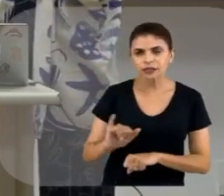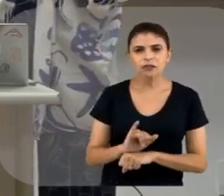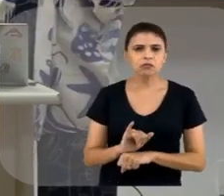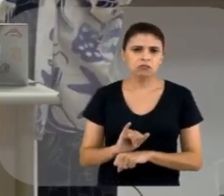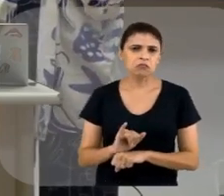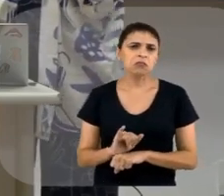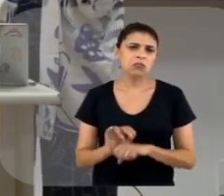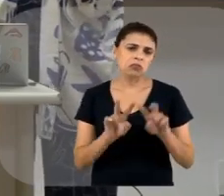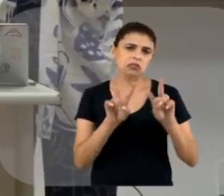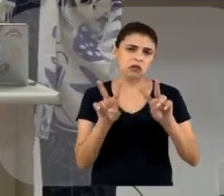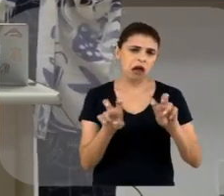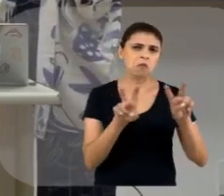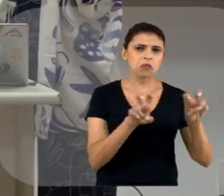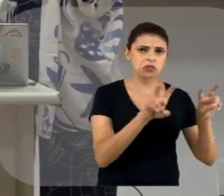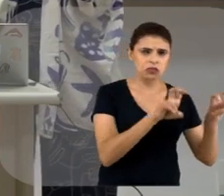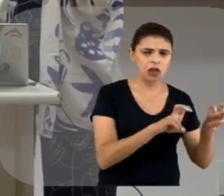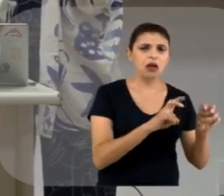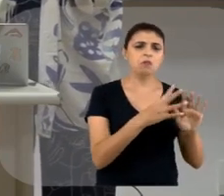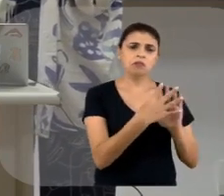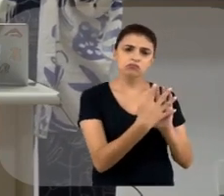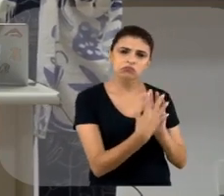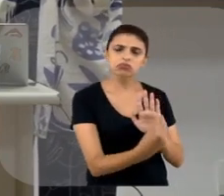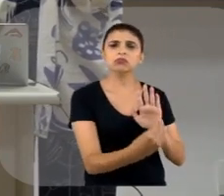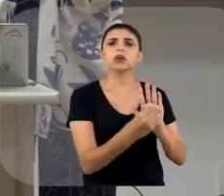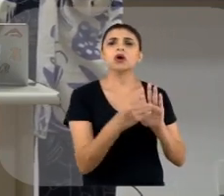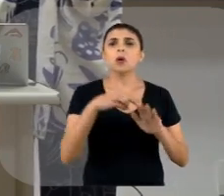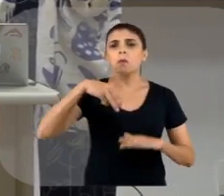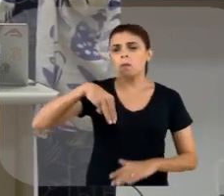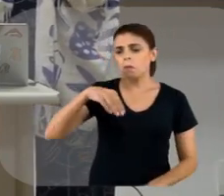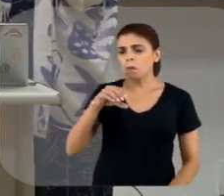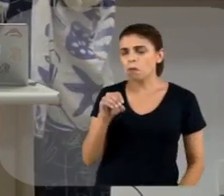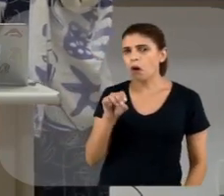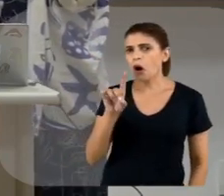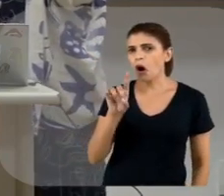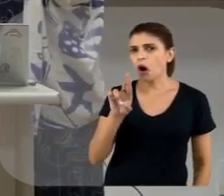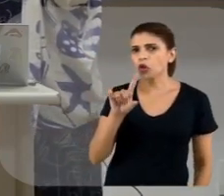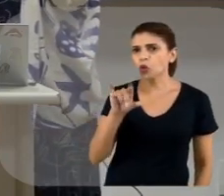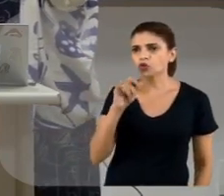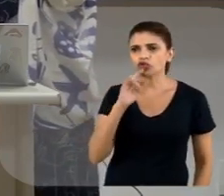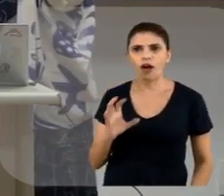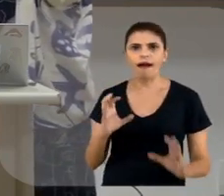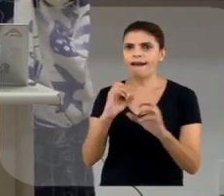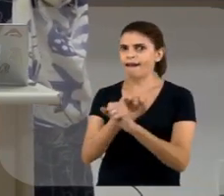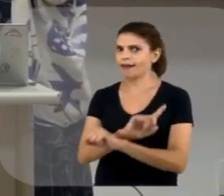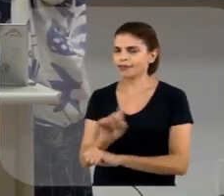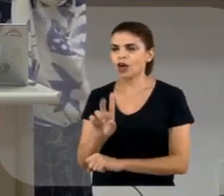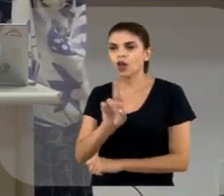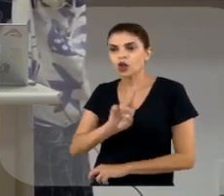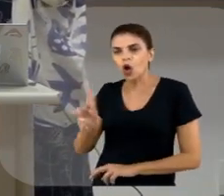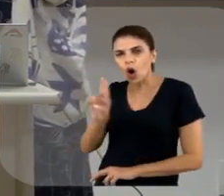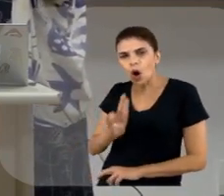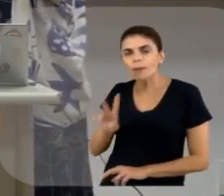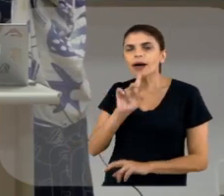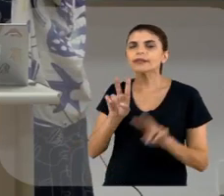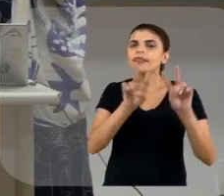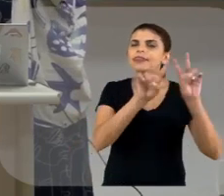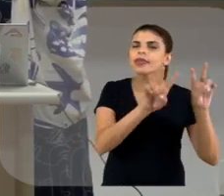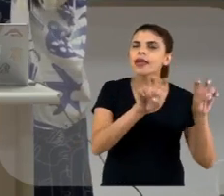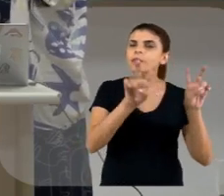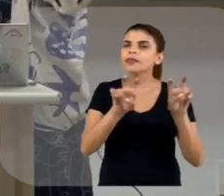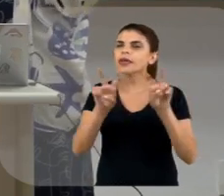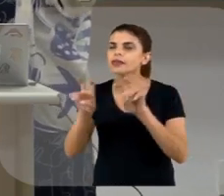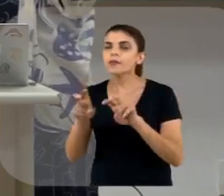pelo menos nos temas ali dos módulos, né, não precisa necessariamente já ser o nome, mas são os temas